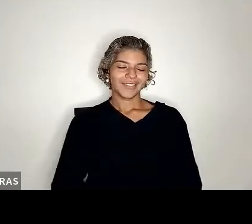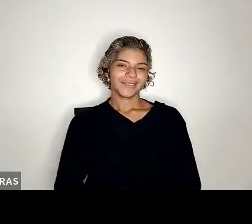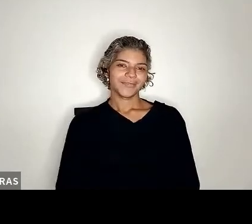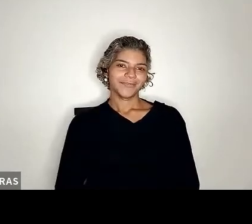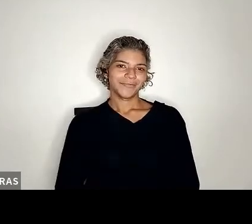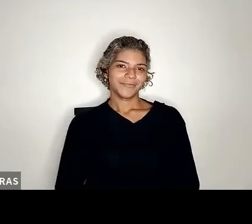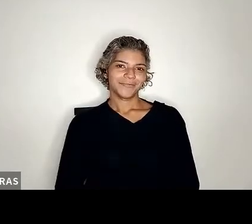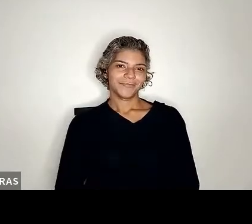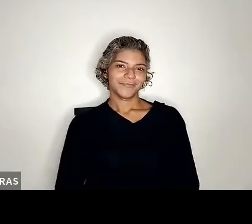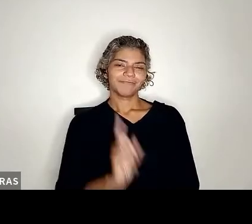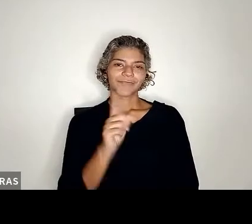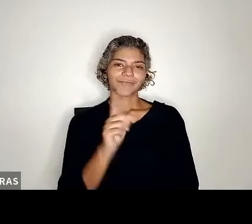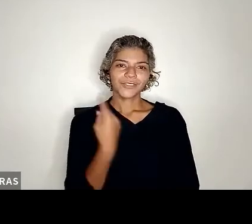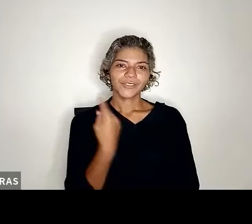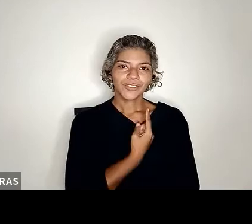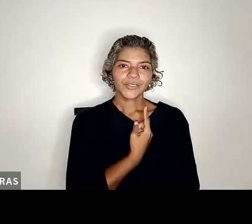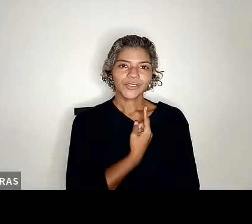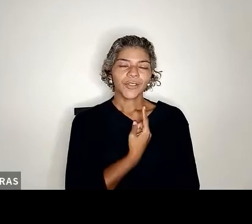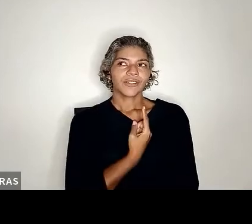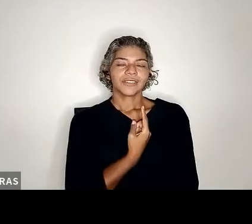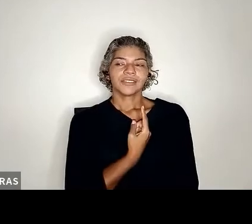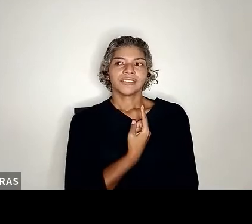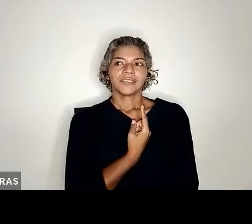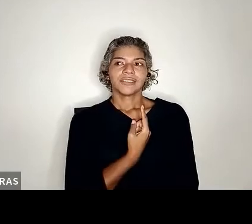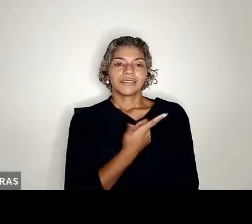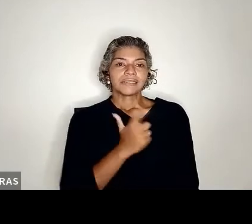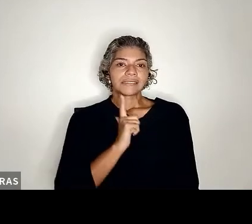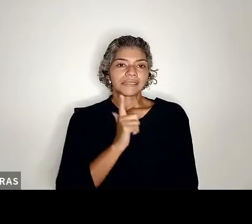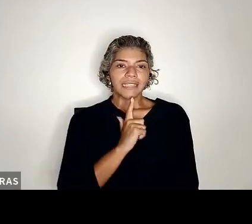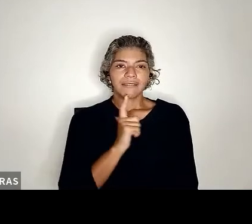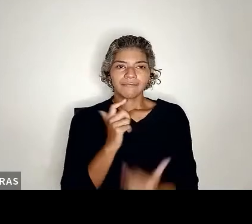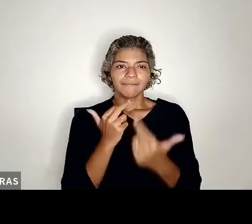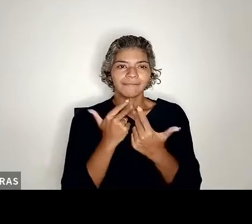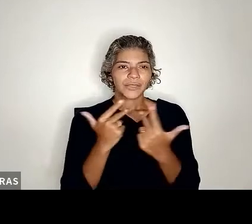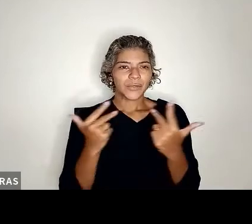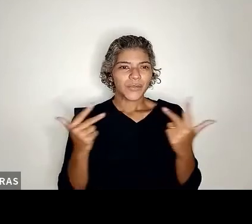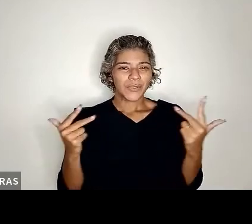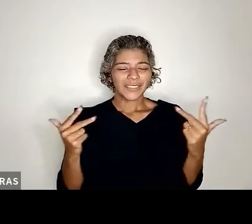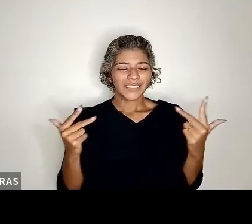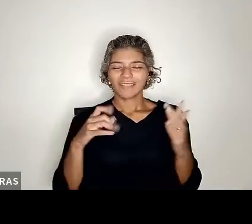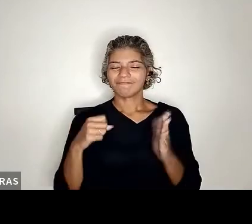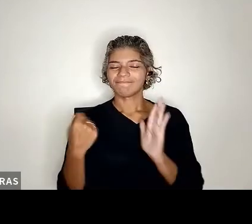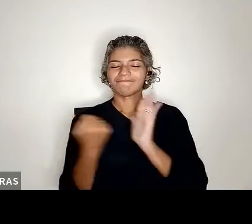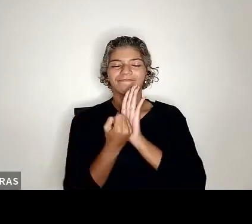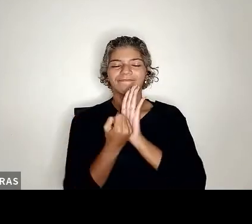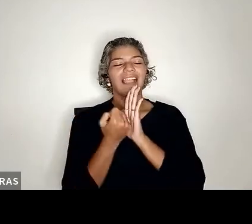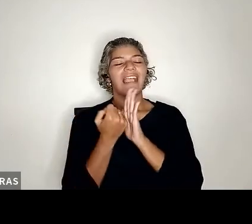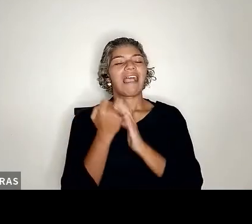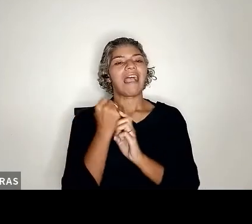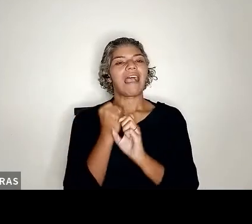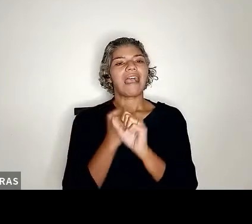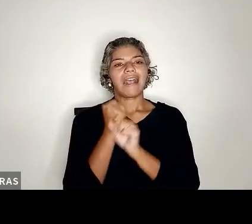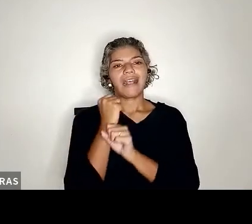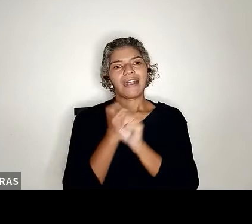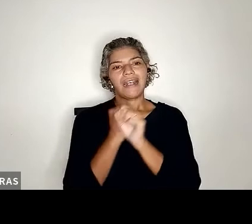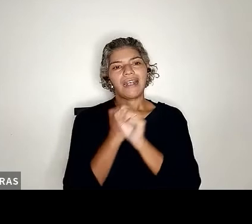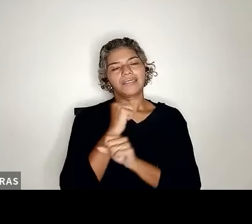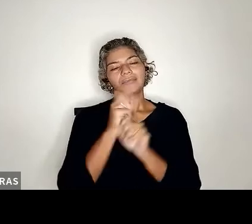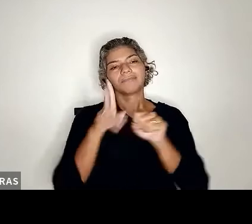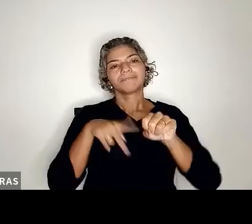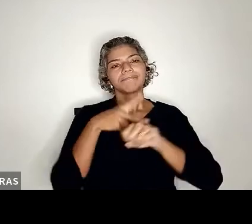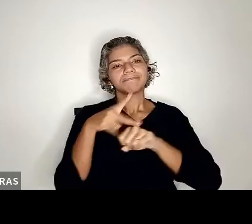Temos desconfianças que foram construídas há décadas num país violento, igualitário,